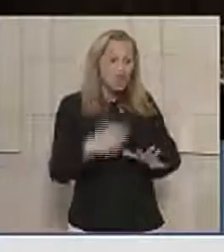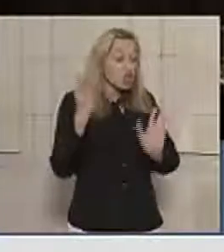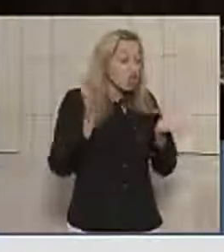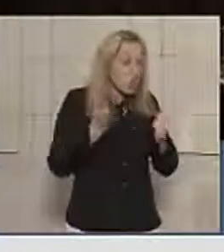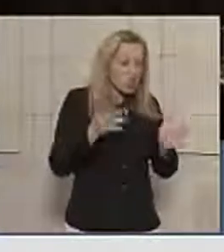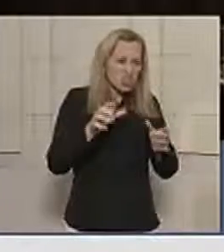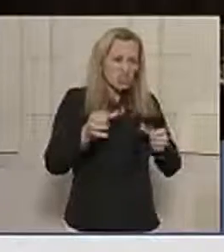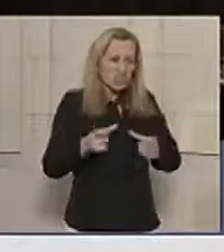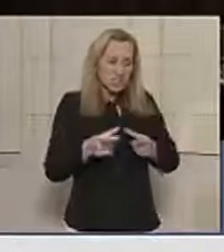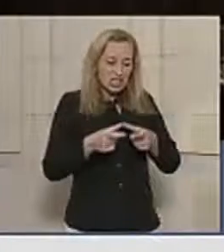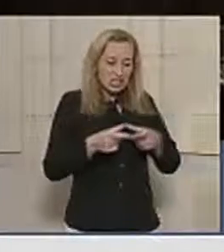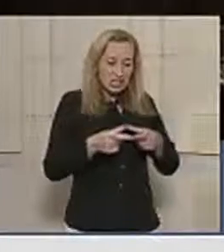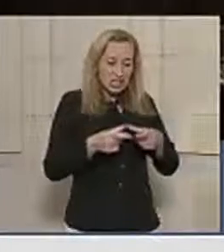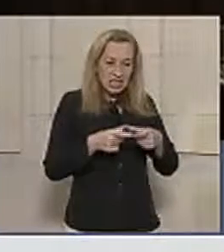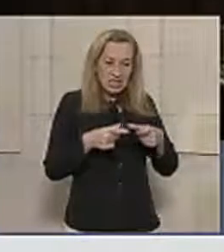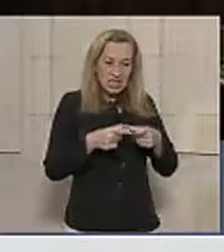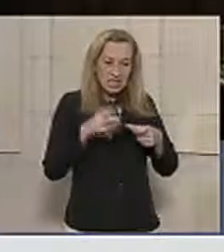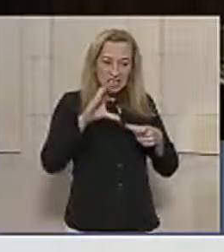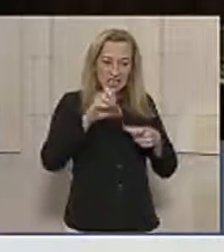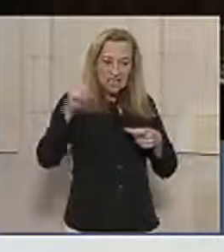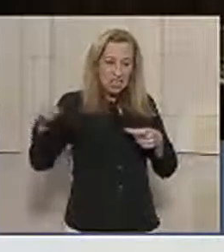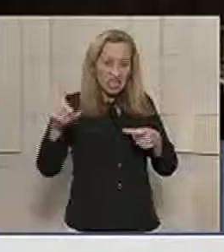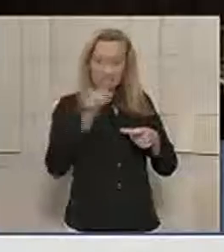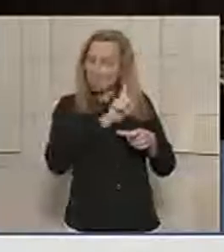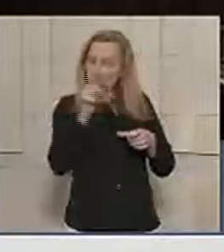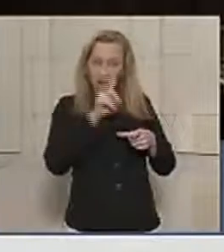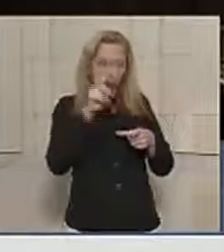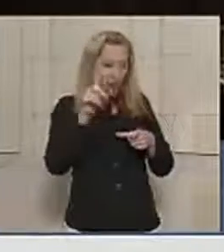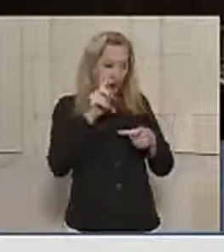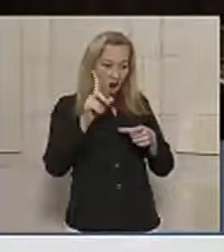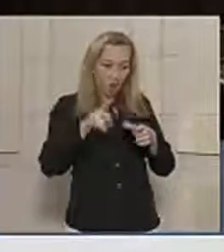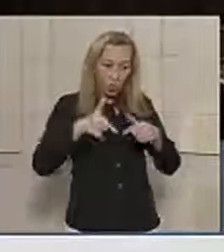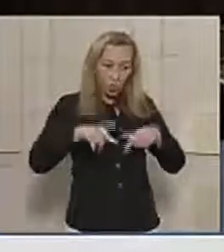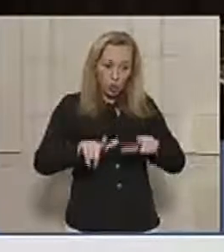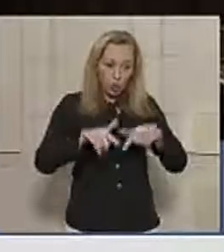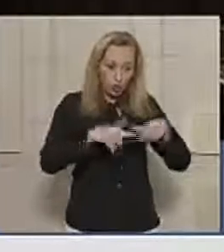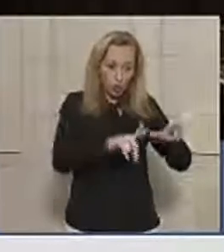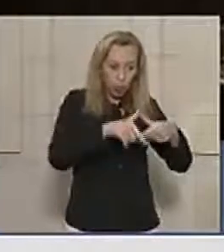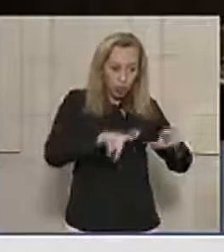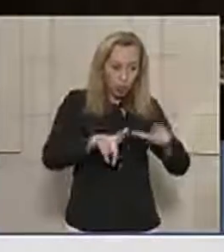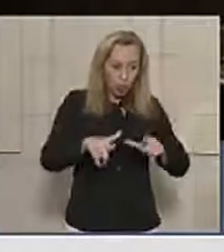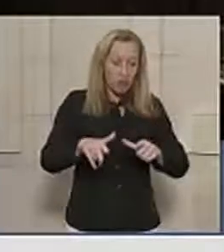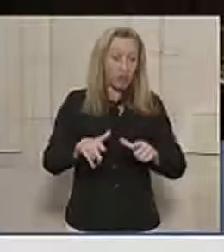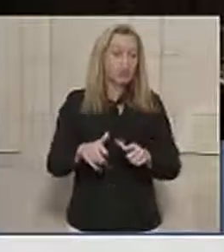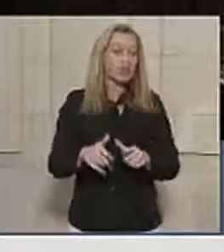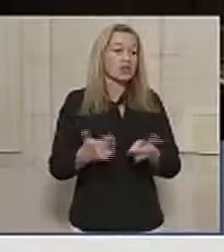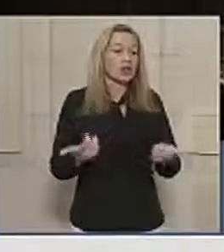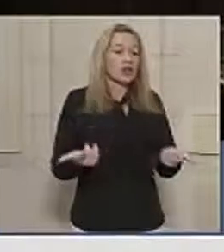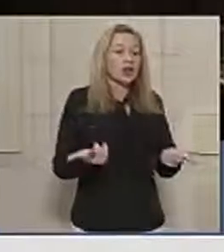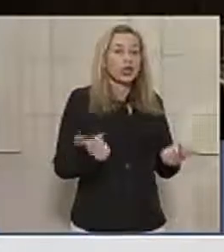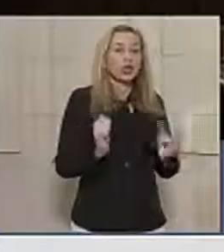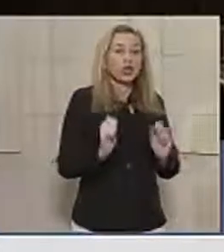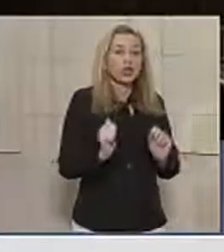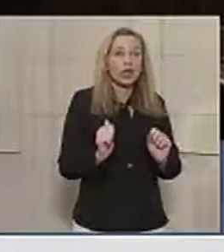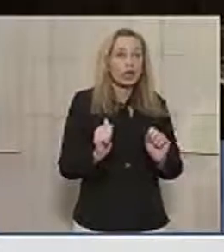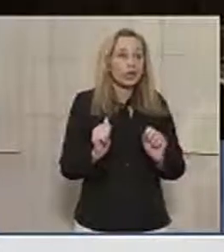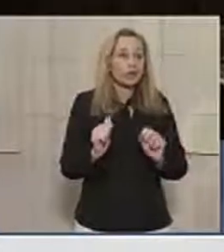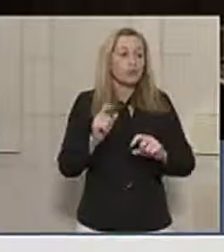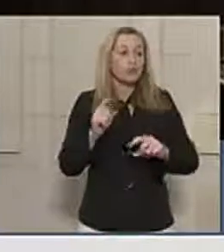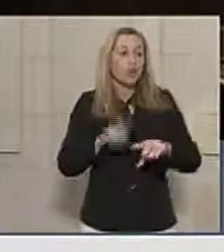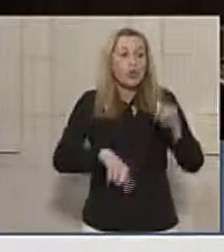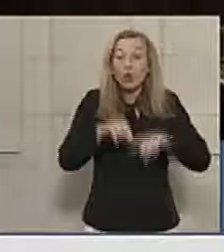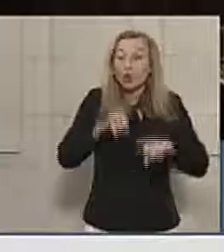CD, apenas o CD pirata, que passa por aparelhos eletrônicos, que passa por